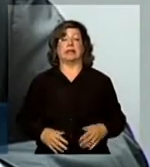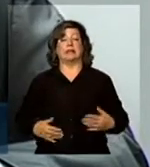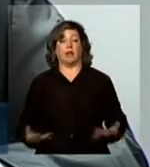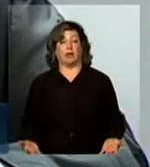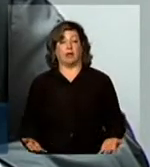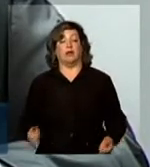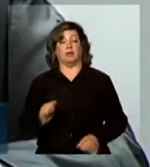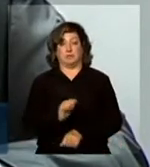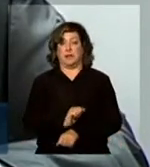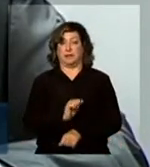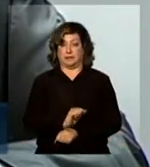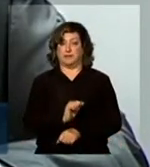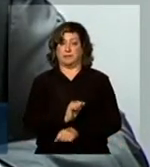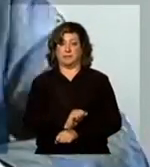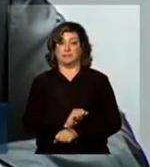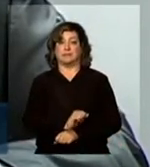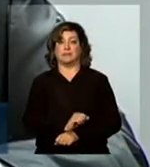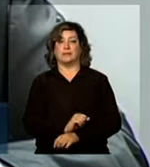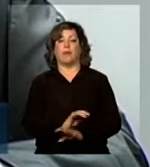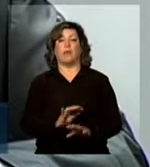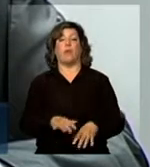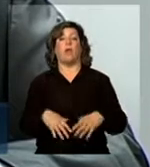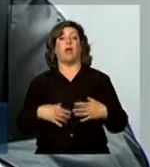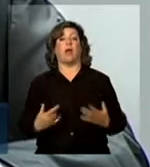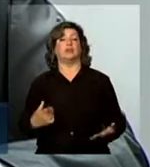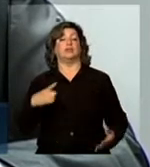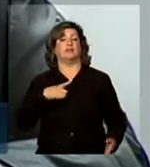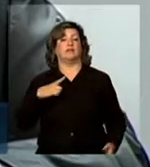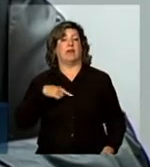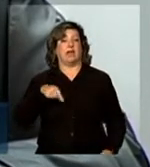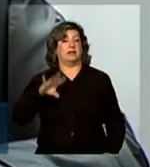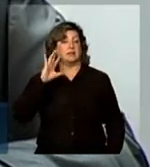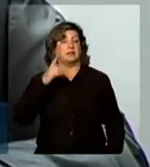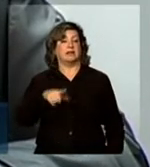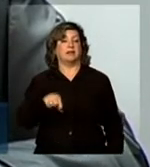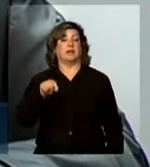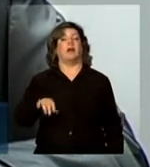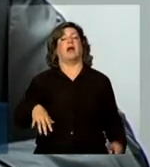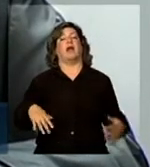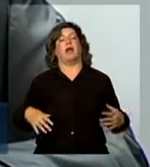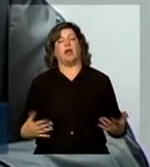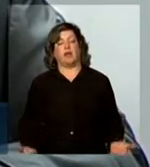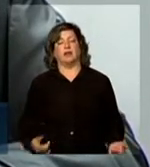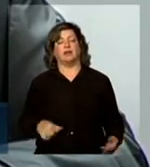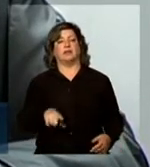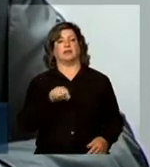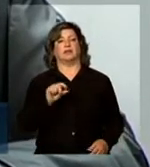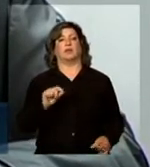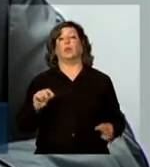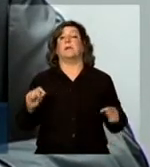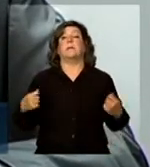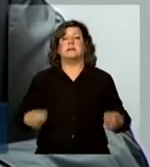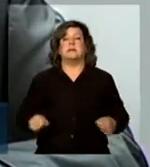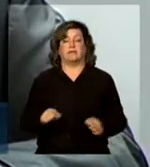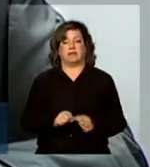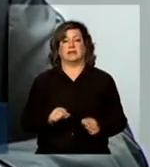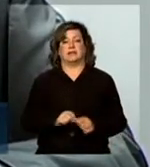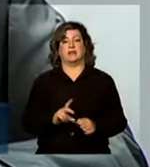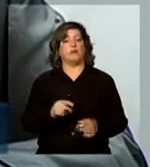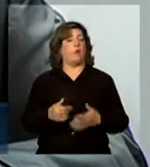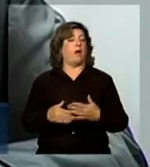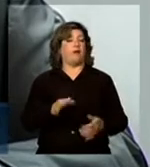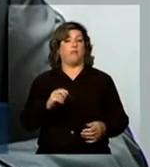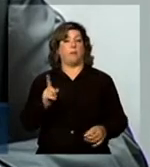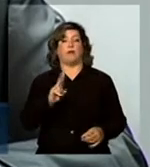vamos aguardar quando houver esta definição, e aí tomaremos as medidas necessárias. De qualquer forma,